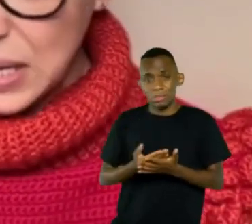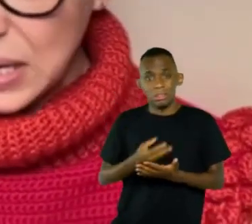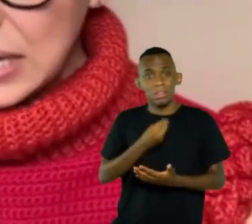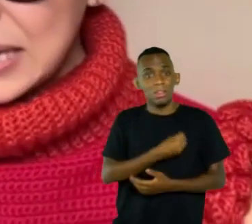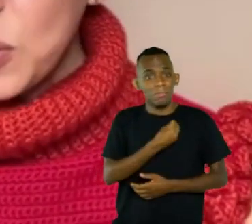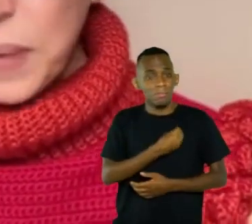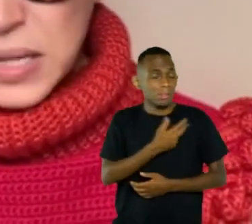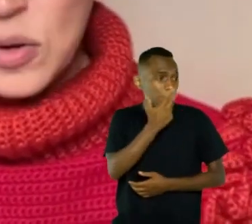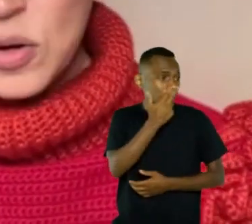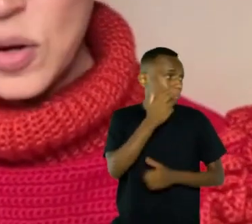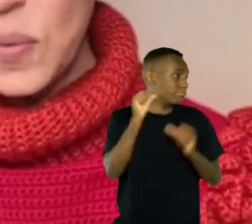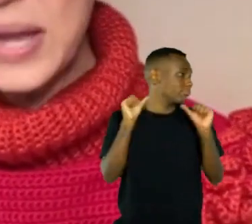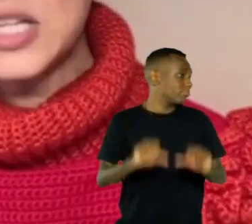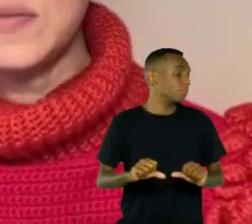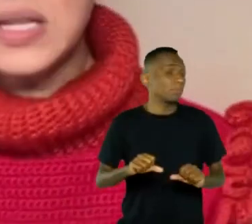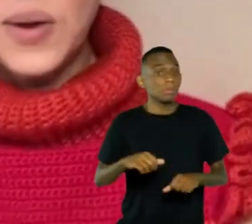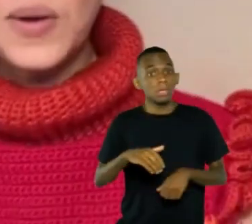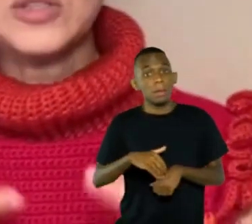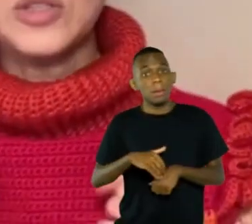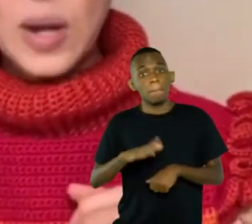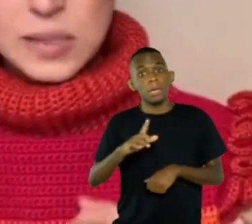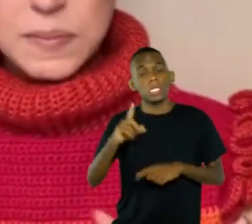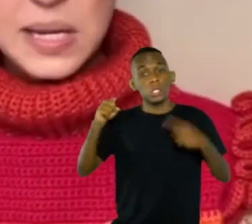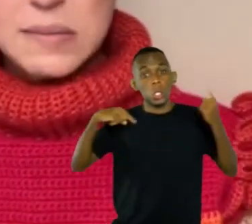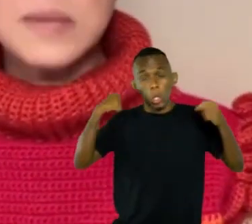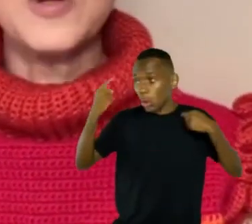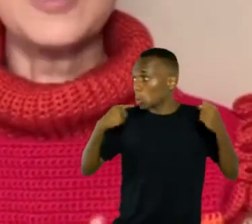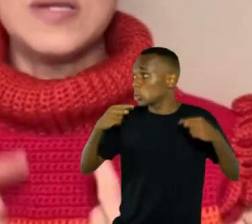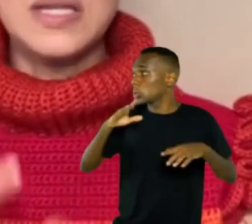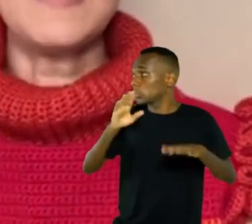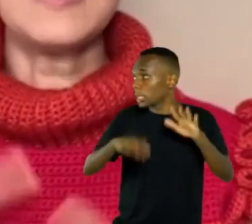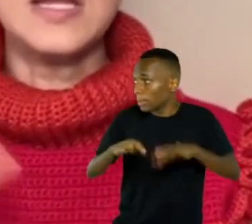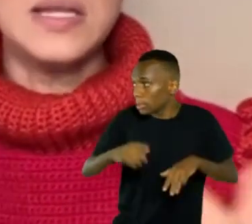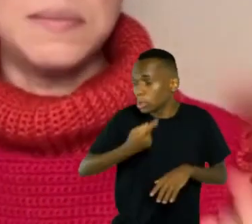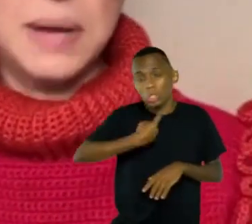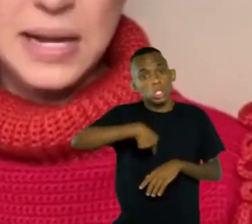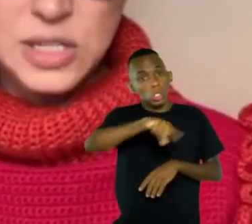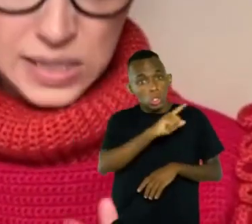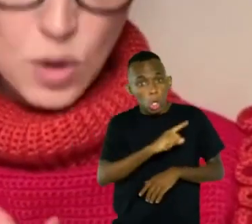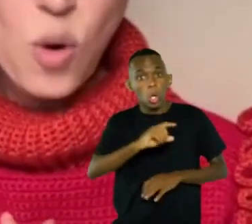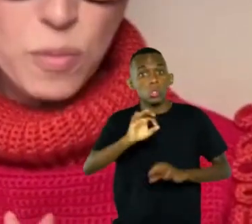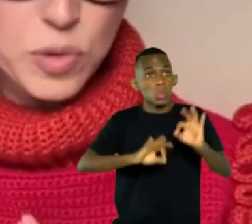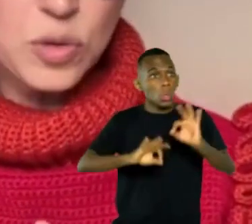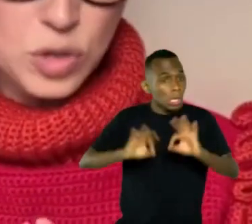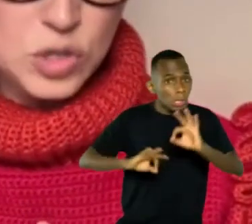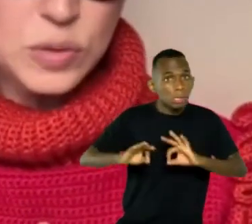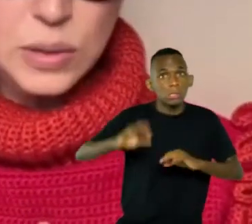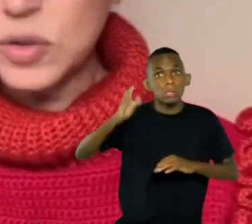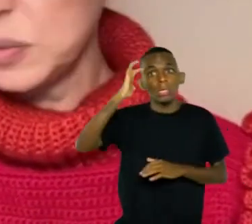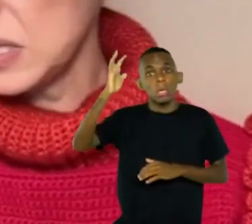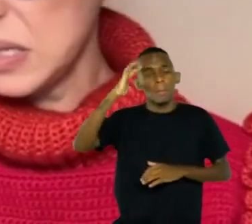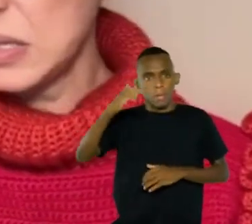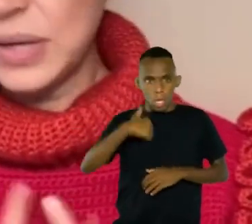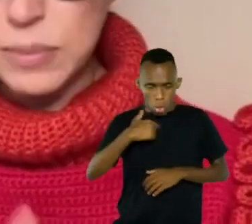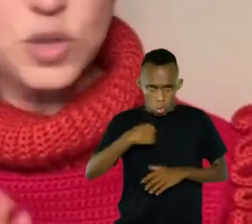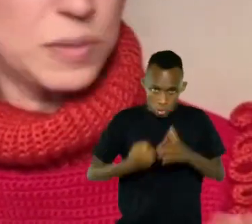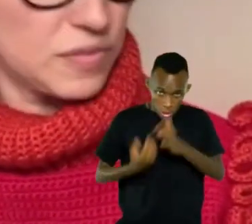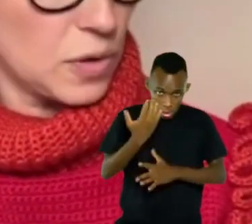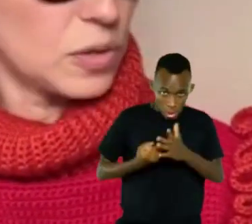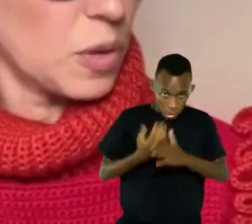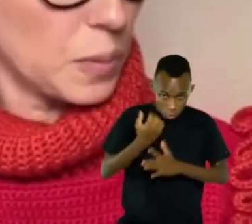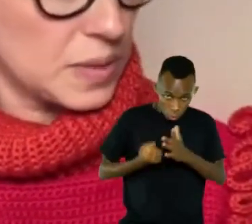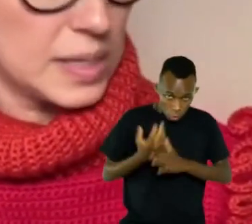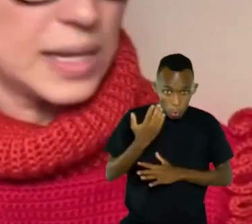porcaria. E o mais louco é que, de vez em quando, nós mesmos produzimos essas imagens. Eu, como produtora de conteúdo, muitas vezes eu lembro